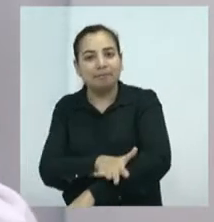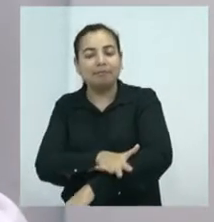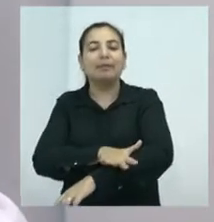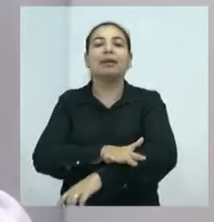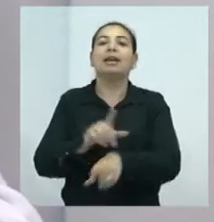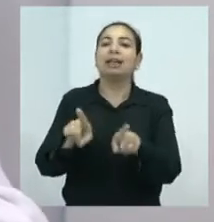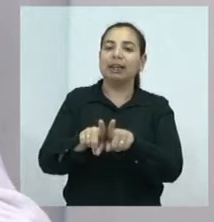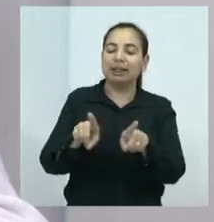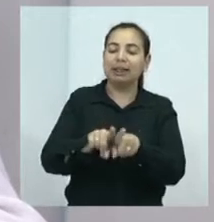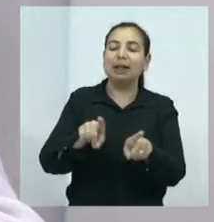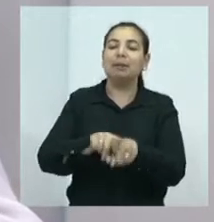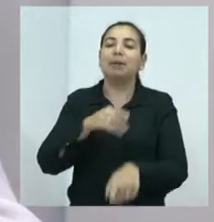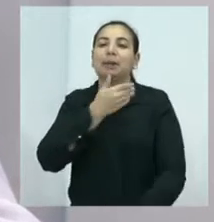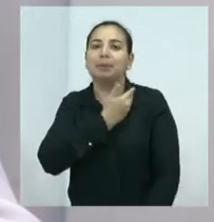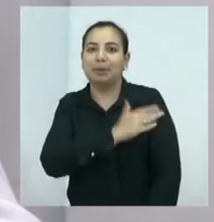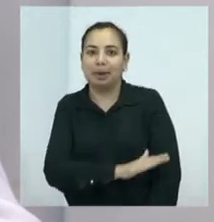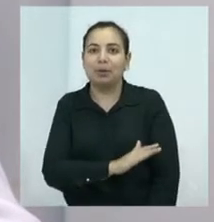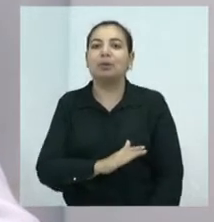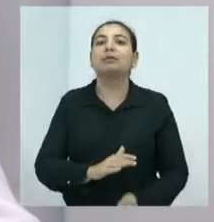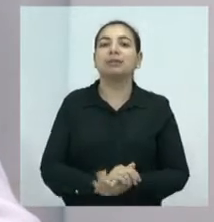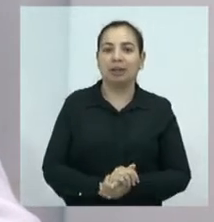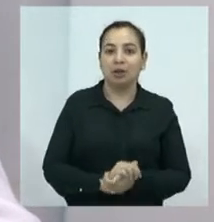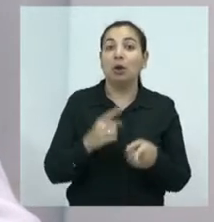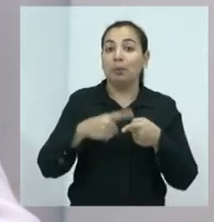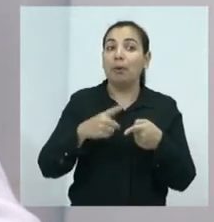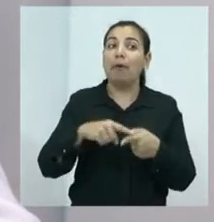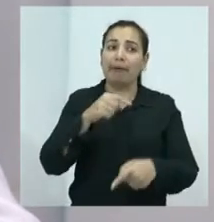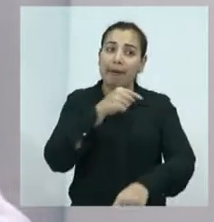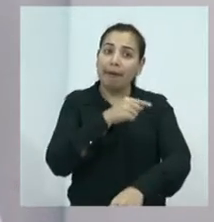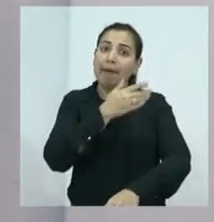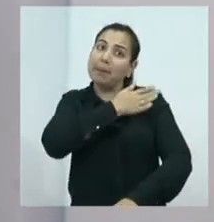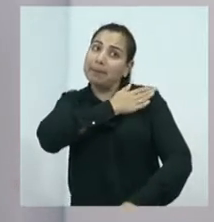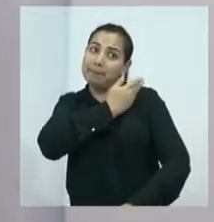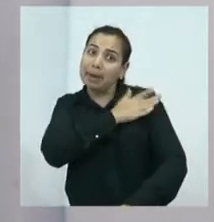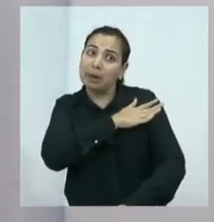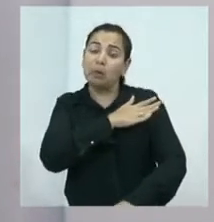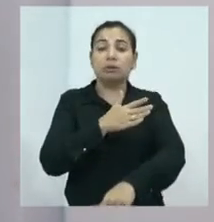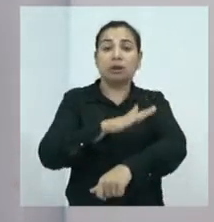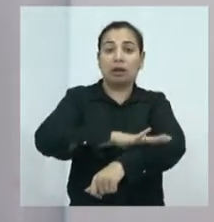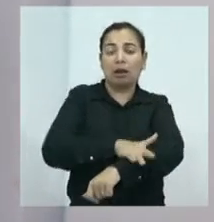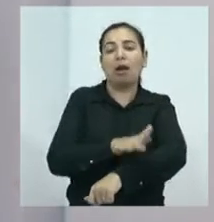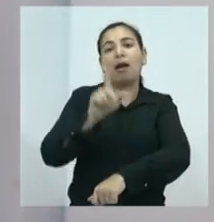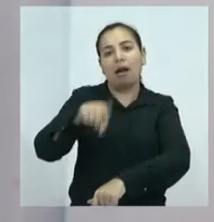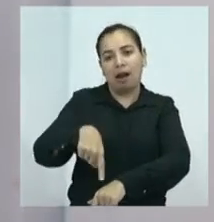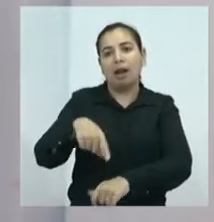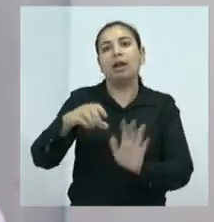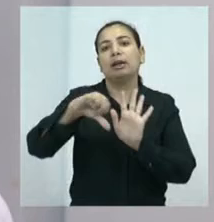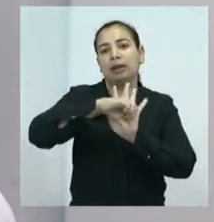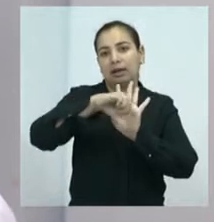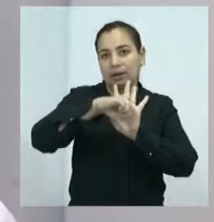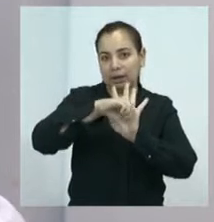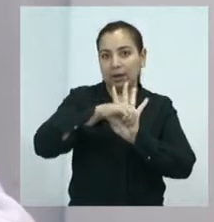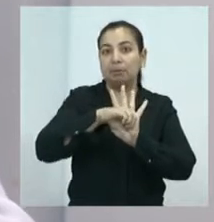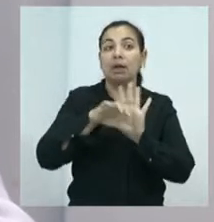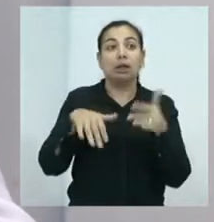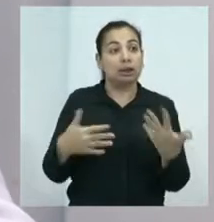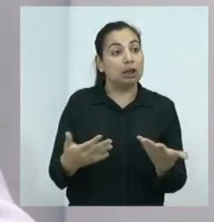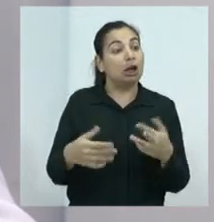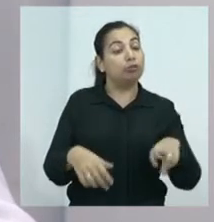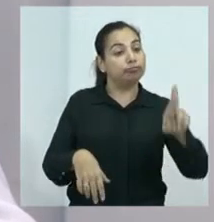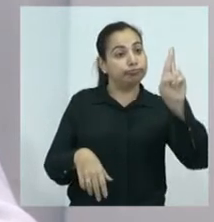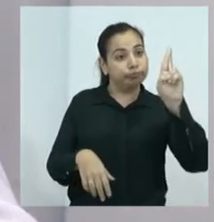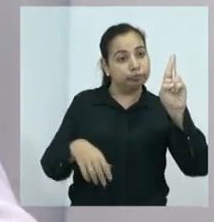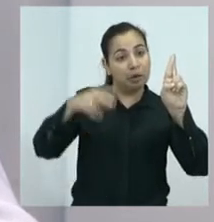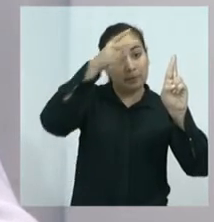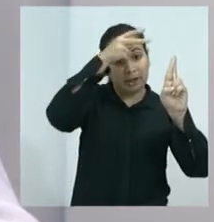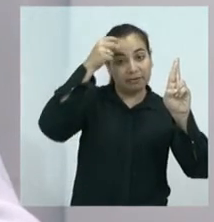de crime. A partir do momento que a gente lança essa campanha do Ceará Sem Racismo, o Estado está se posicionando e está afirmando que é